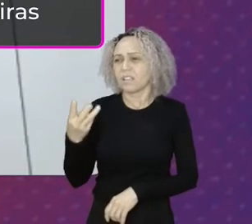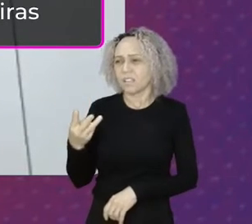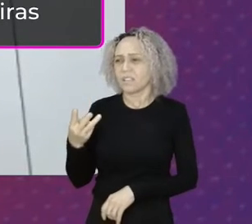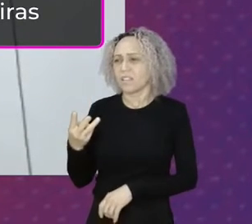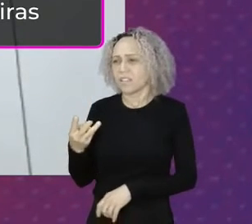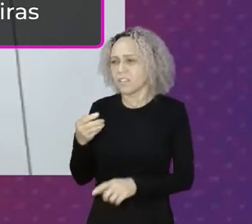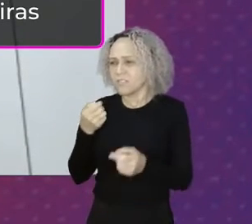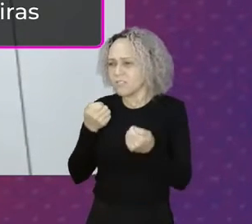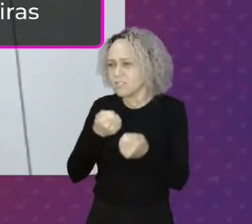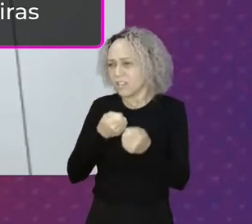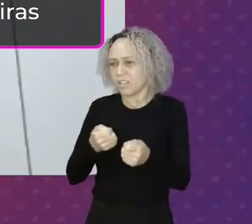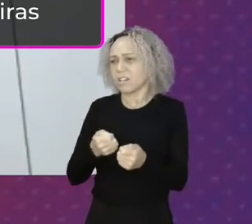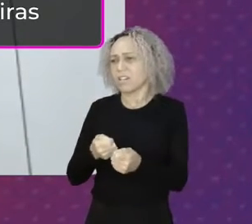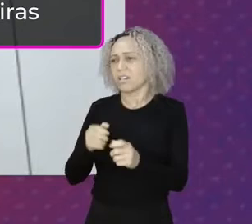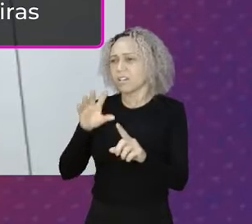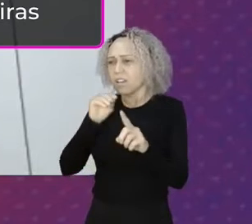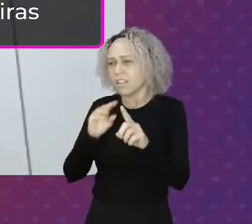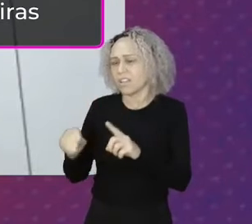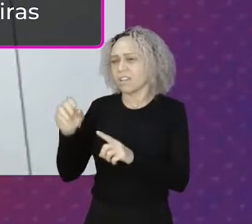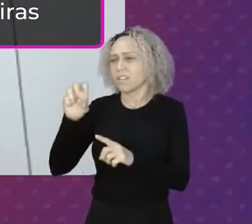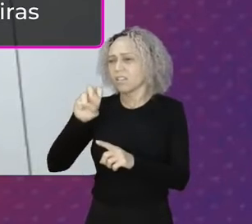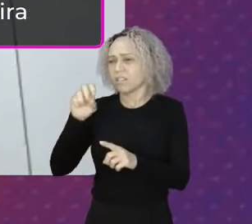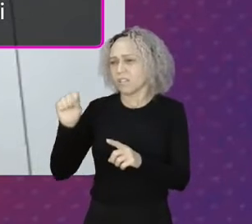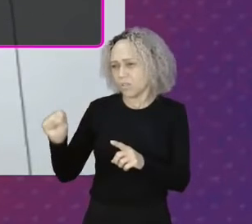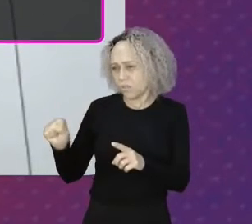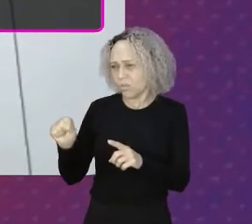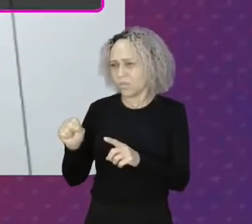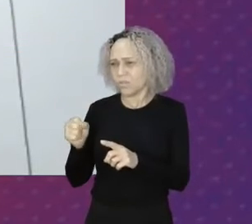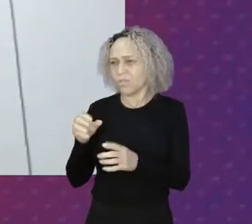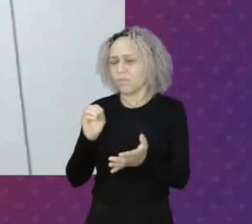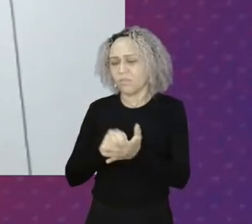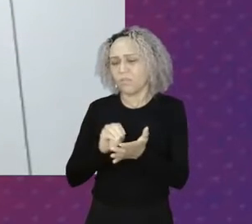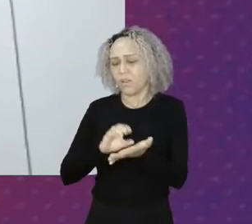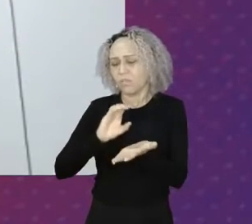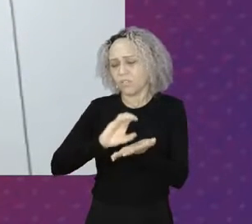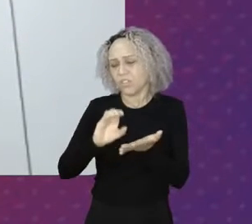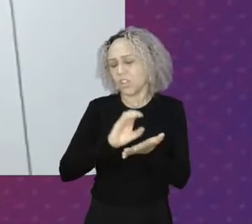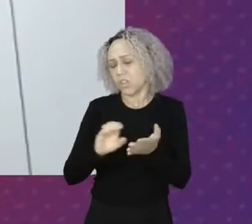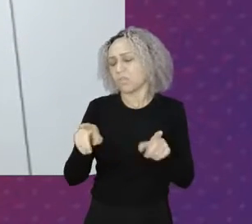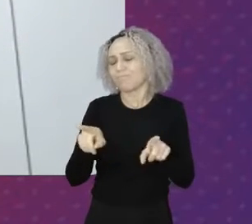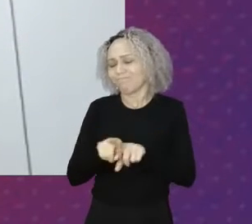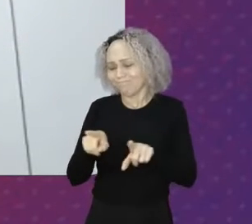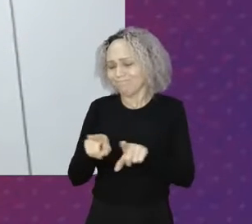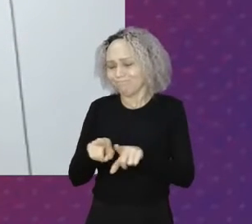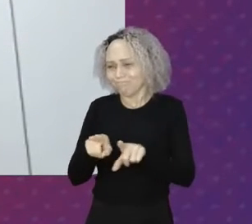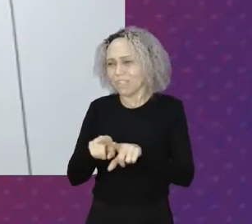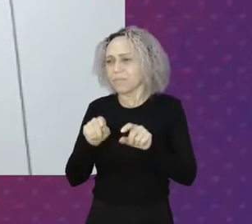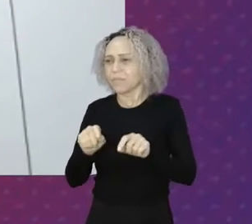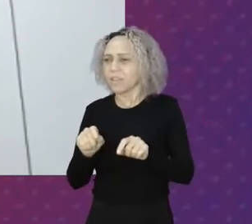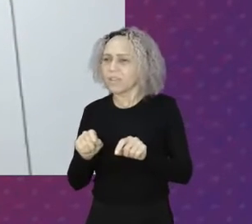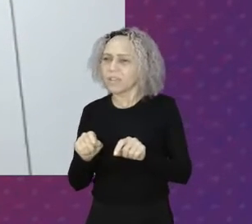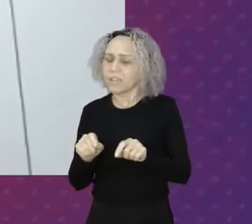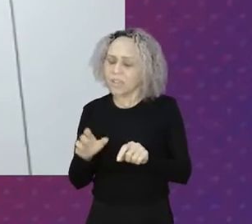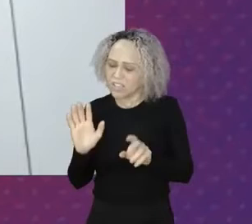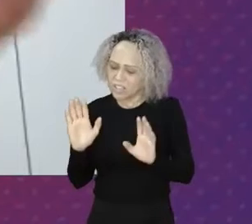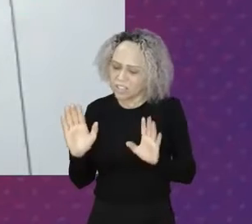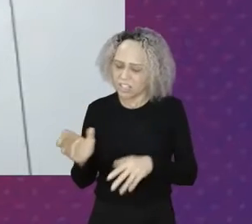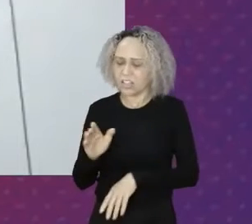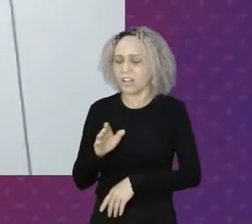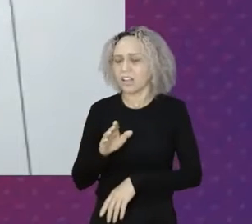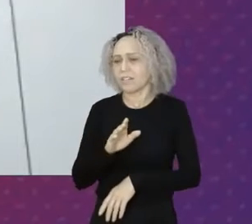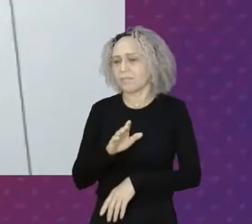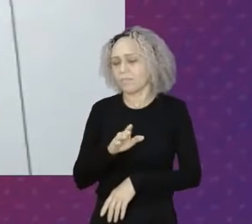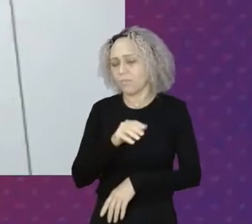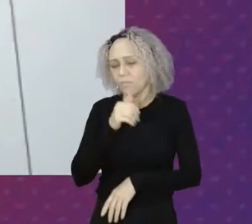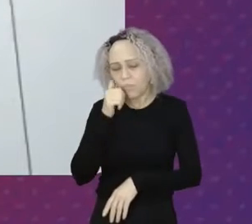sua permanência no mundo da política, né, nesse espaço público, em cargos eletivos, enfim, para